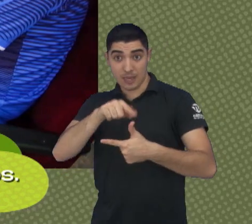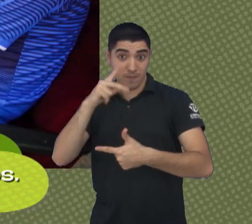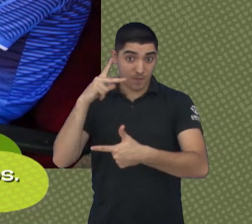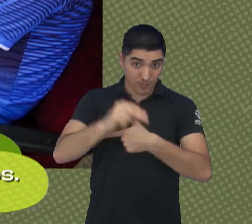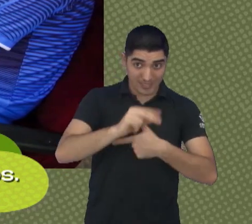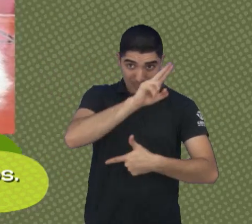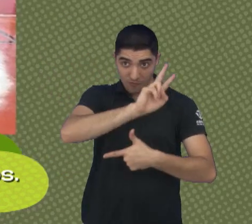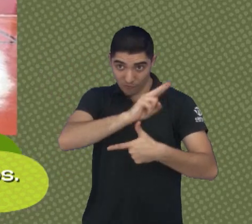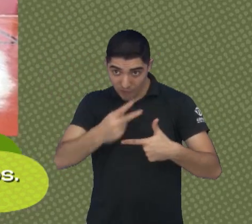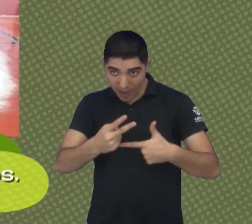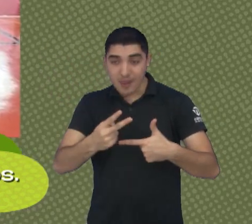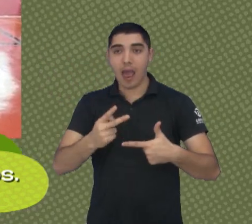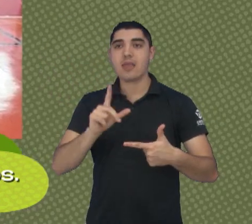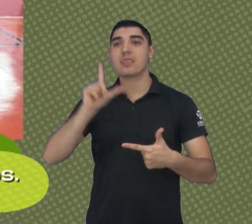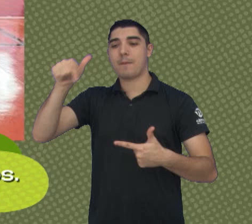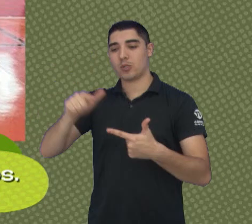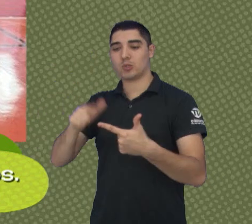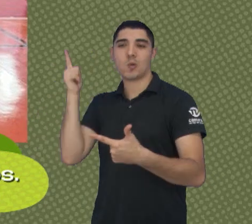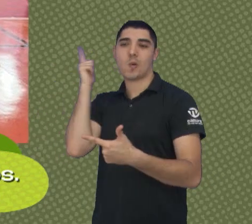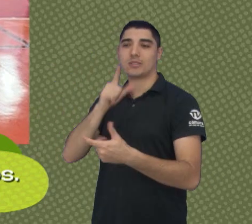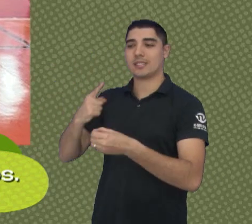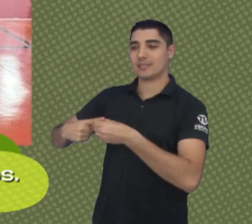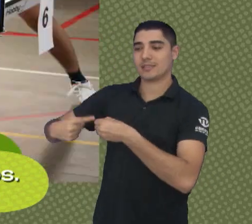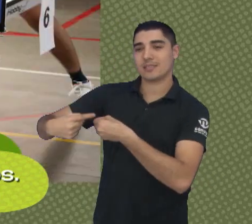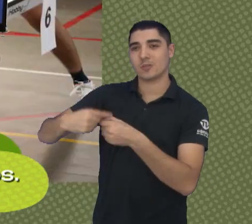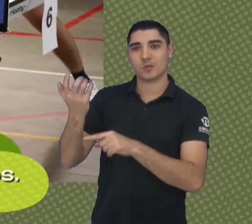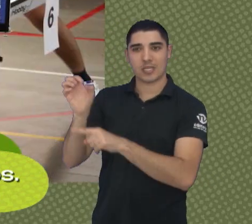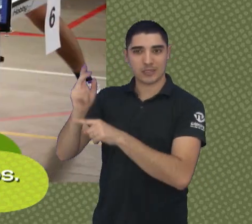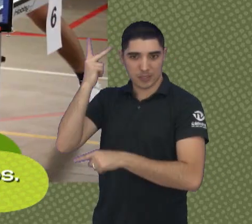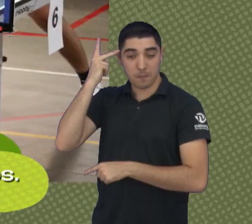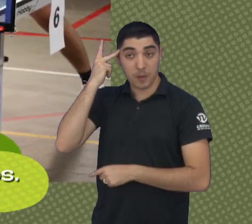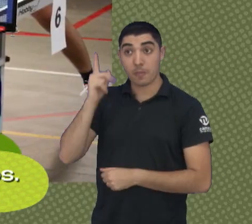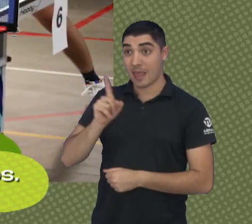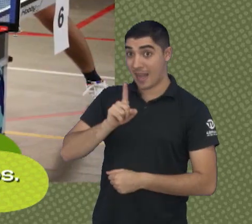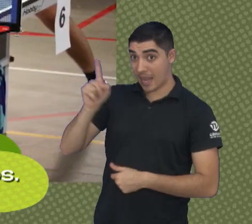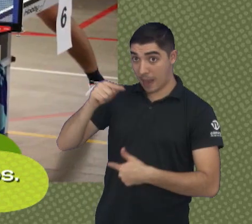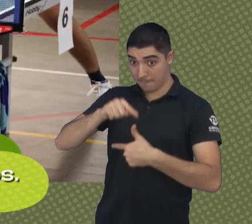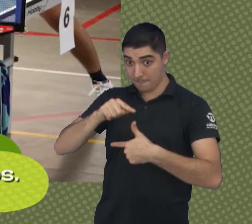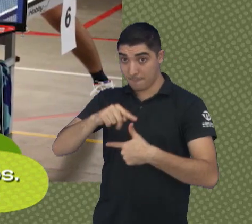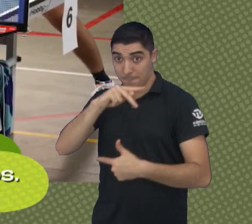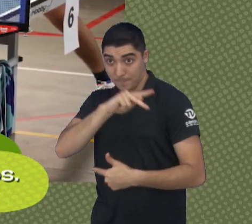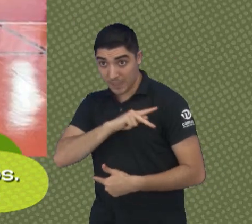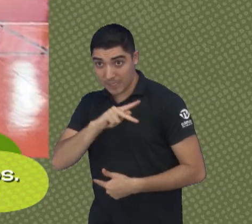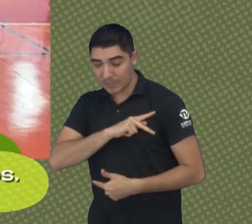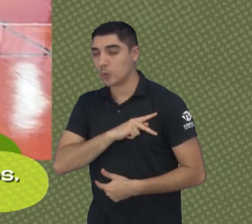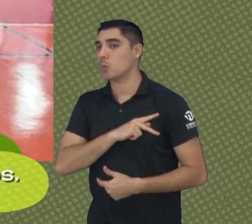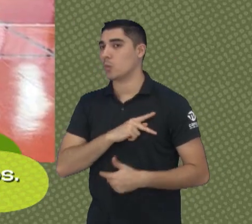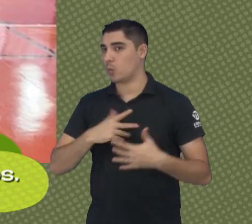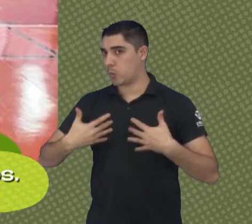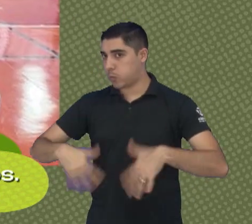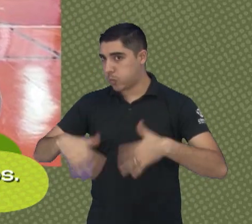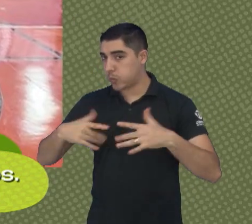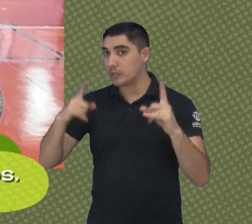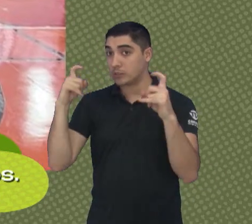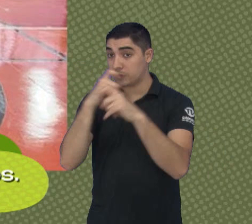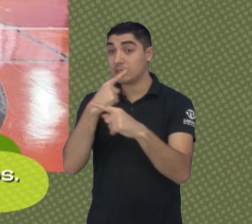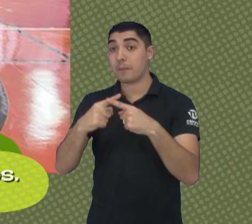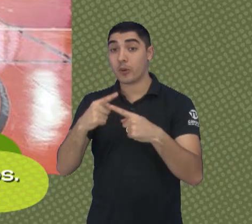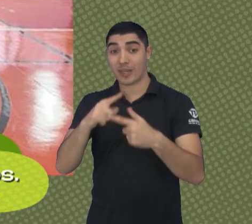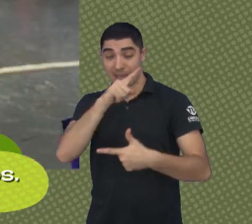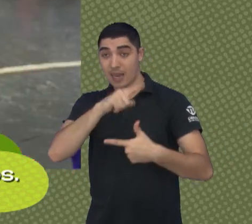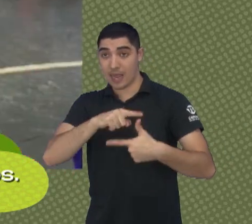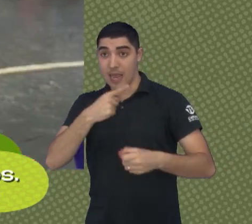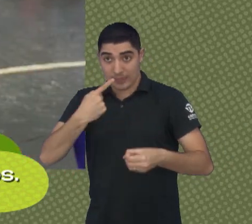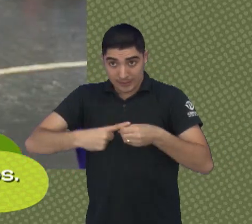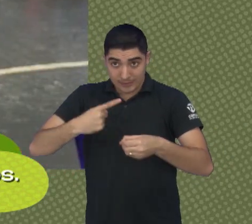conquistamos também a competição em Pinda. Lá foi bem acirrada, né? Pindamonhangaba investiu